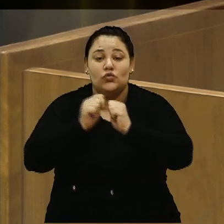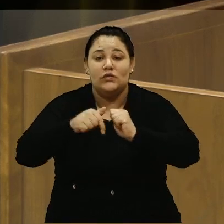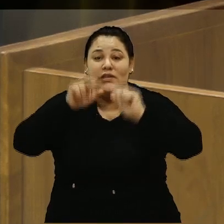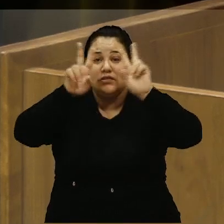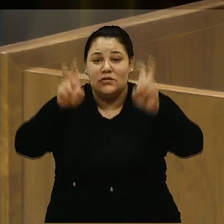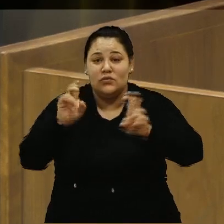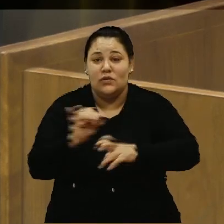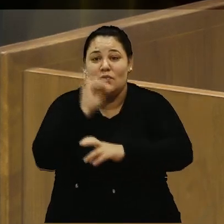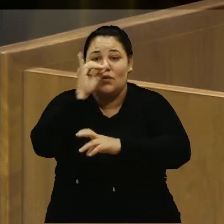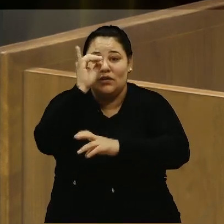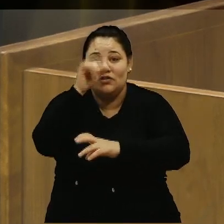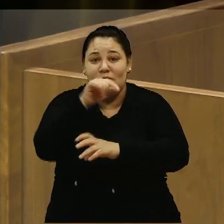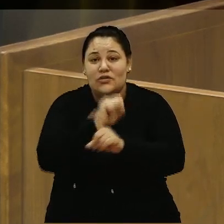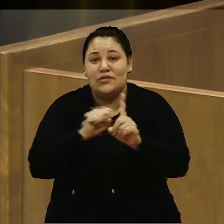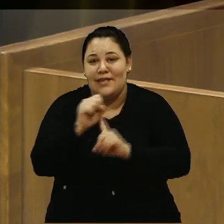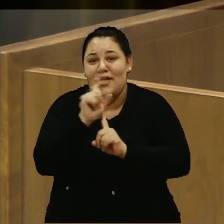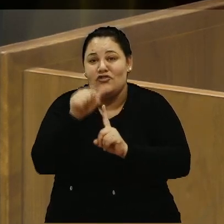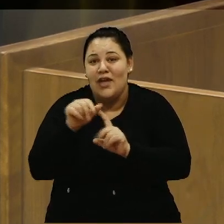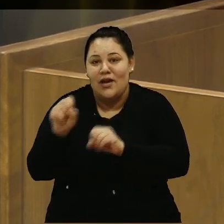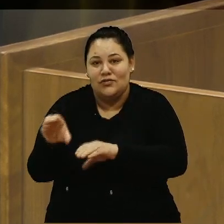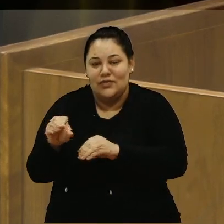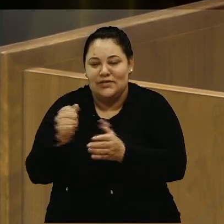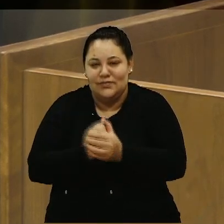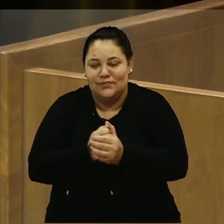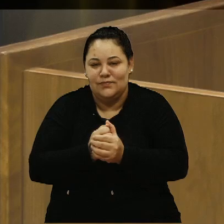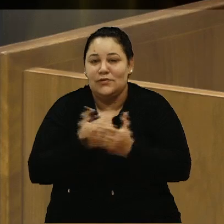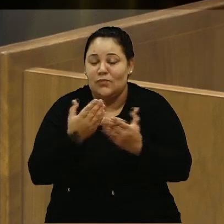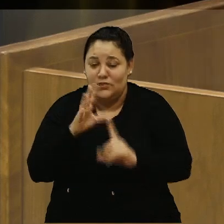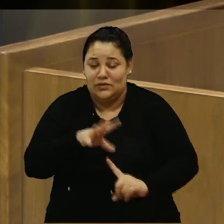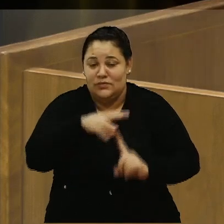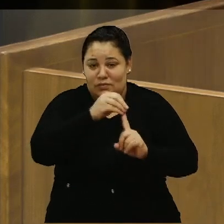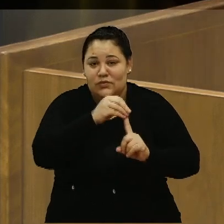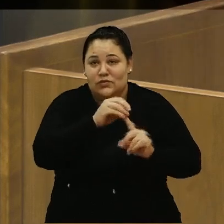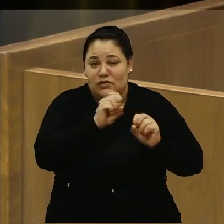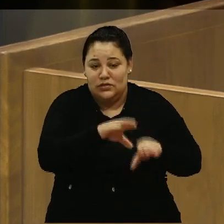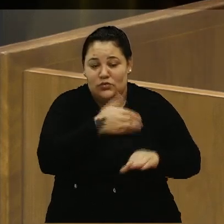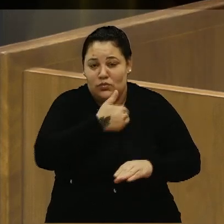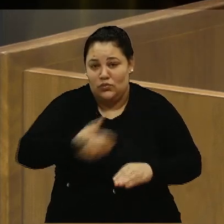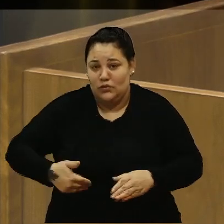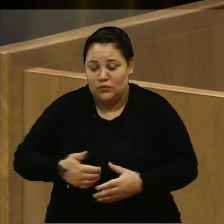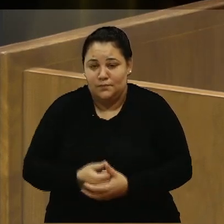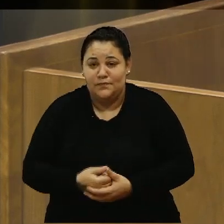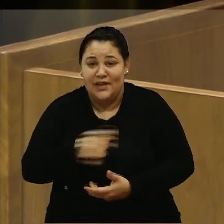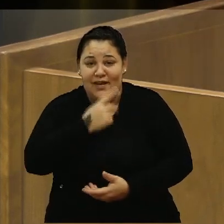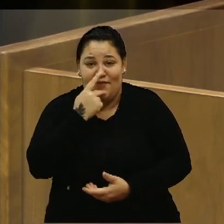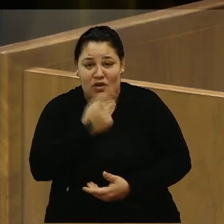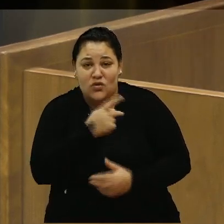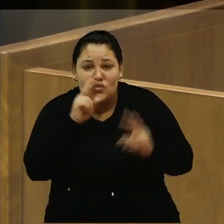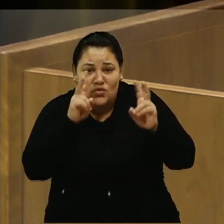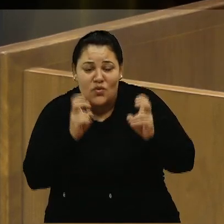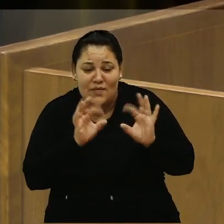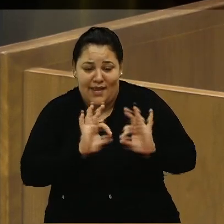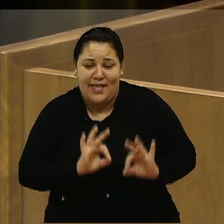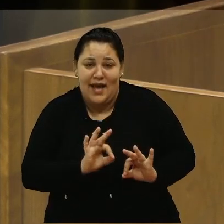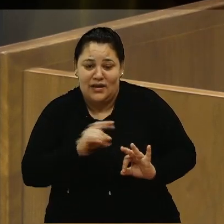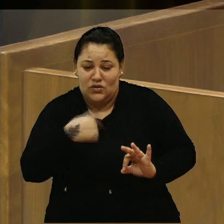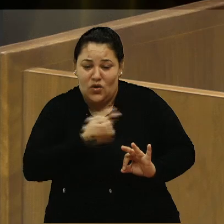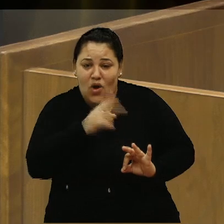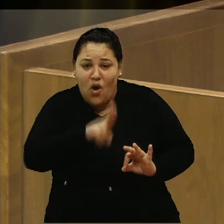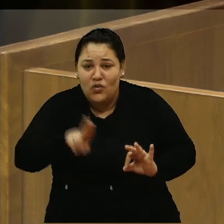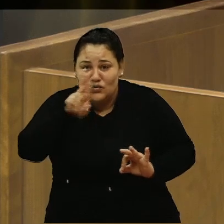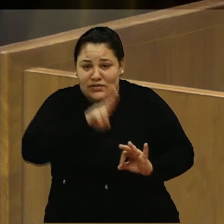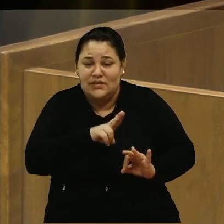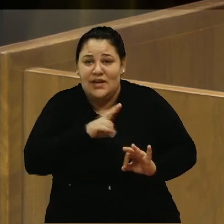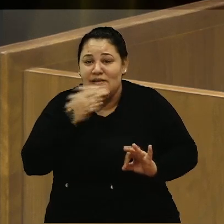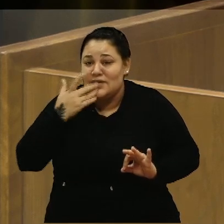para a nossa sociedade, que é a educação, né? E nesse caso, a educação pública. Aí a senhora trouxe sobre a questão de nós ocuparmos as nossas